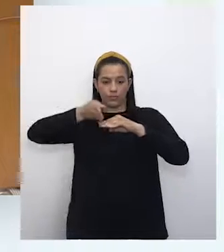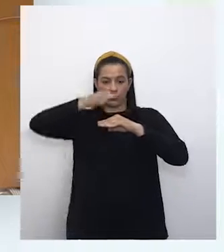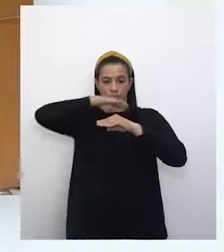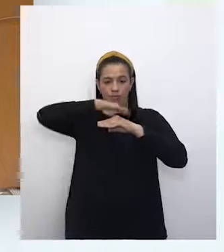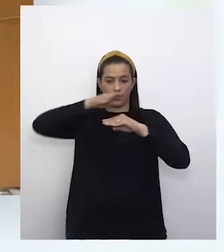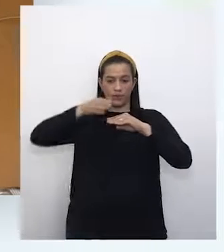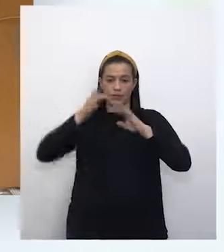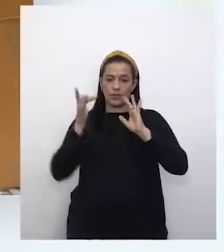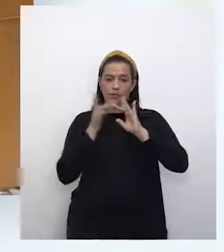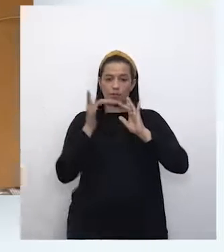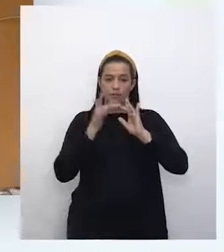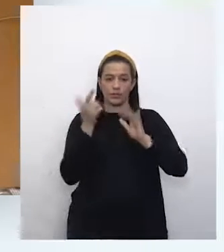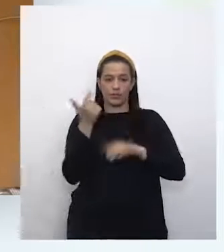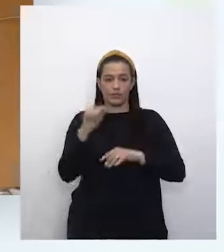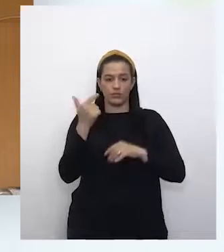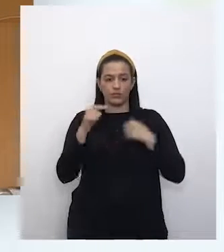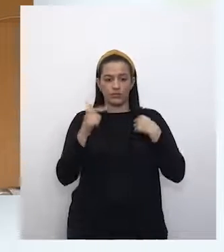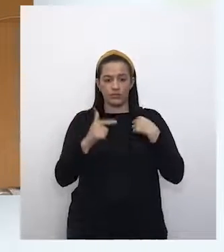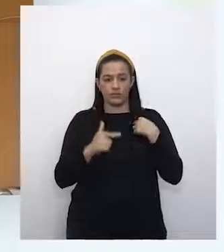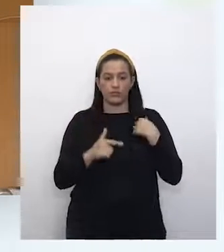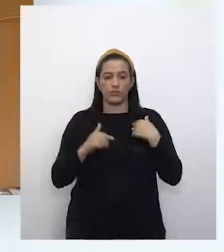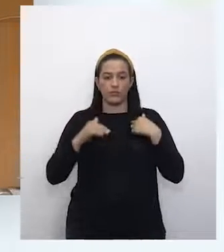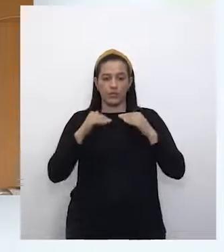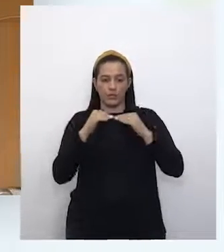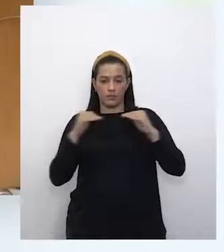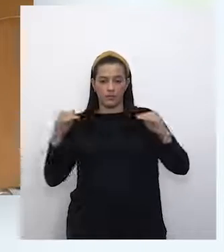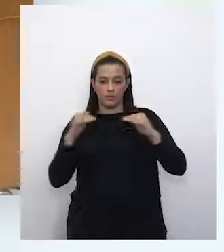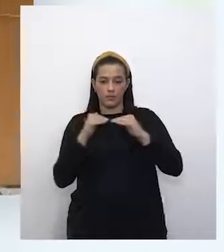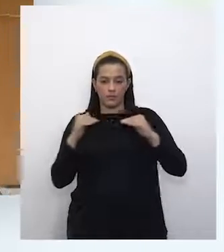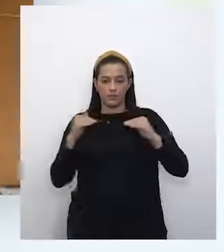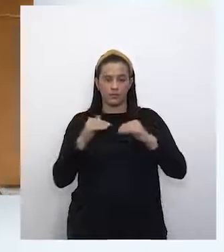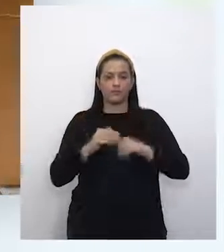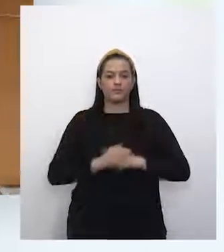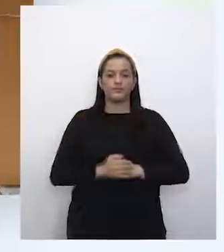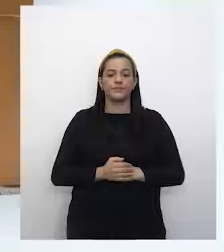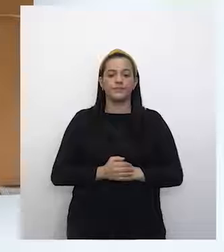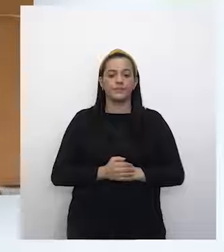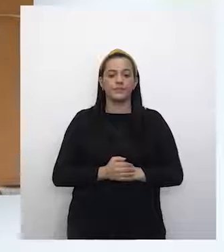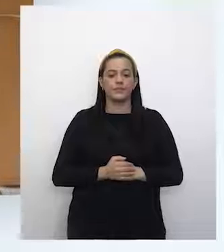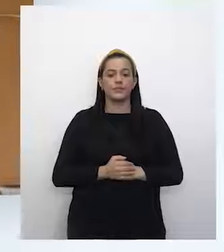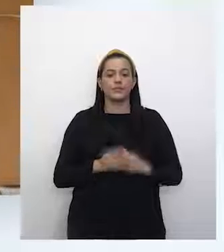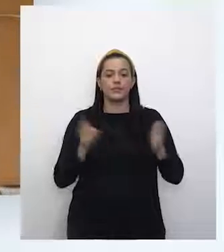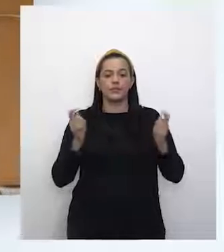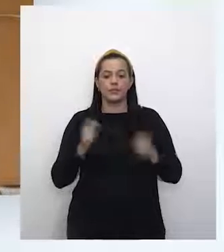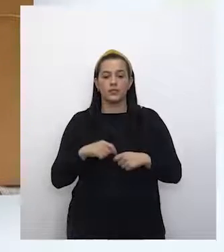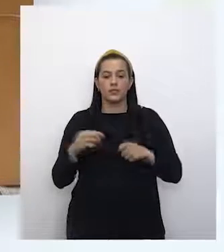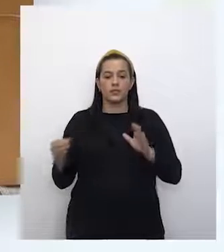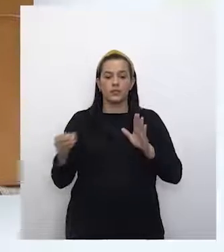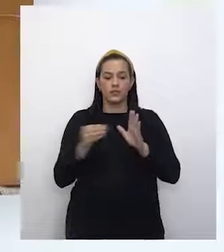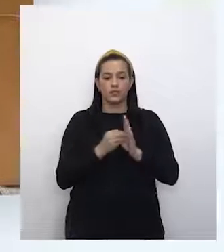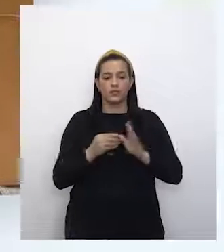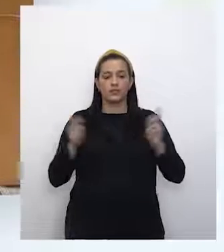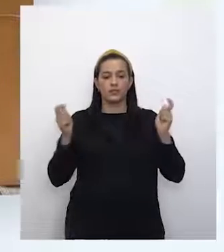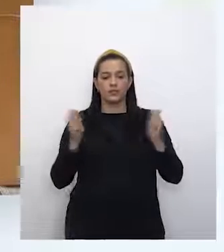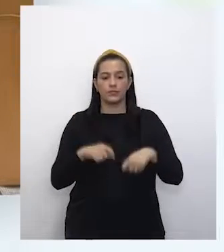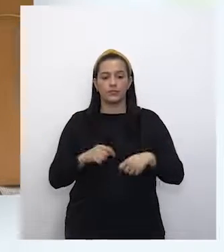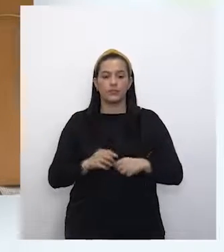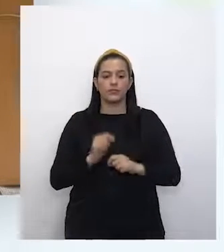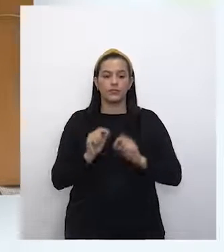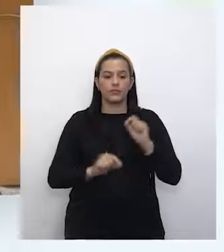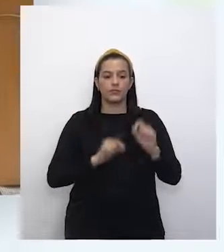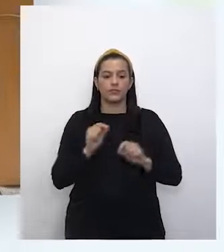do negativo, coloquei na parte inferior aqui, vocês podem observar. Podemos introduzir aqui um capacitor.